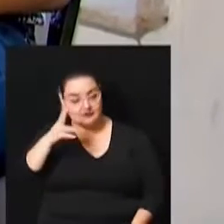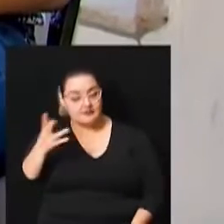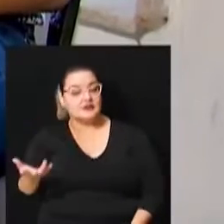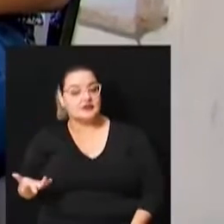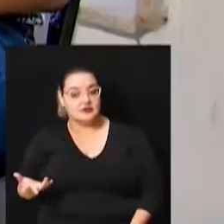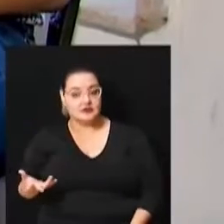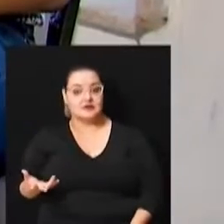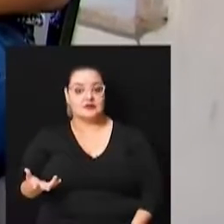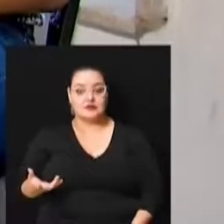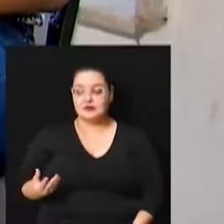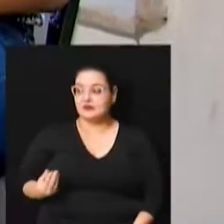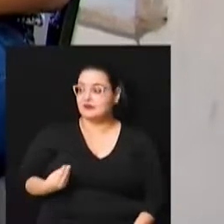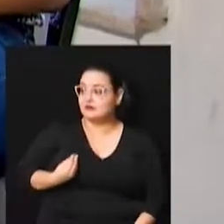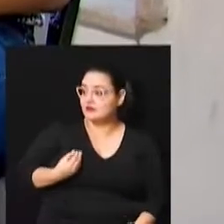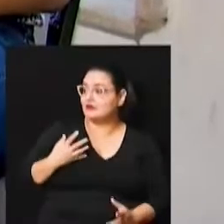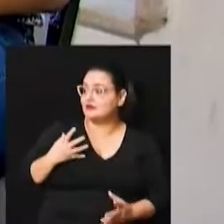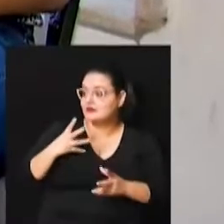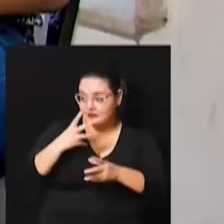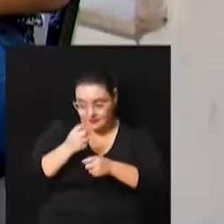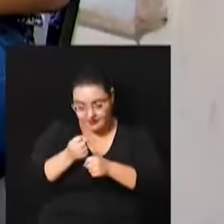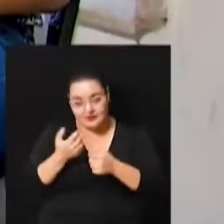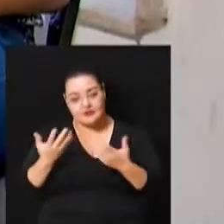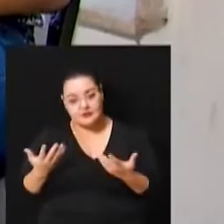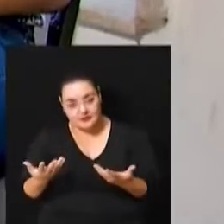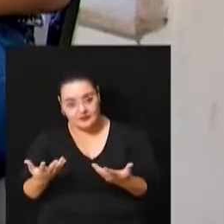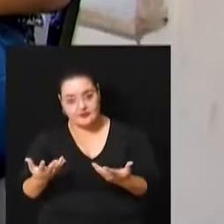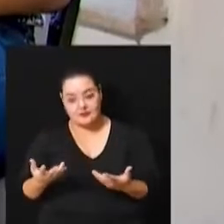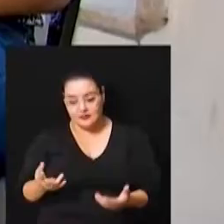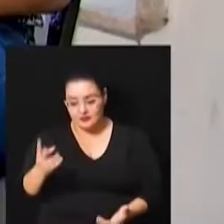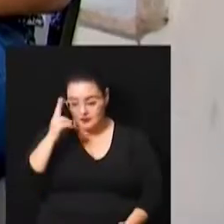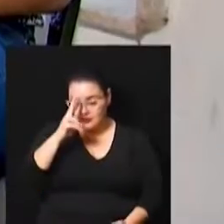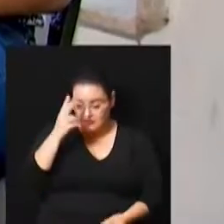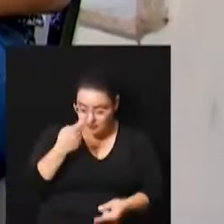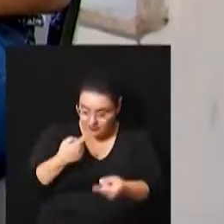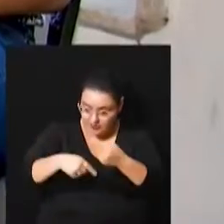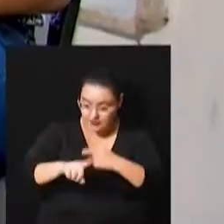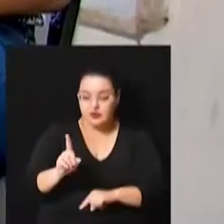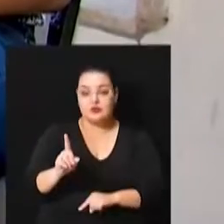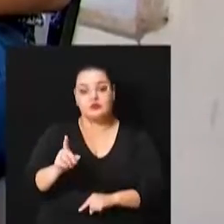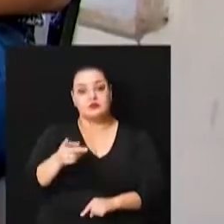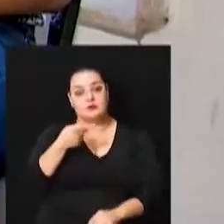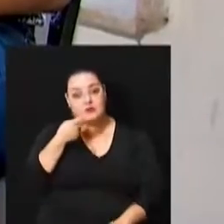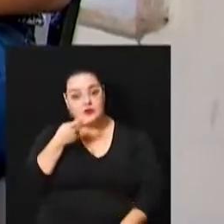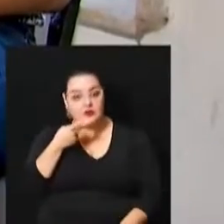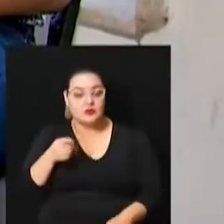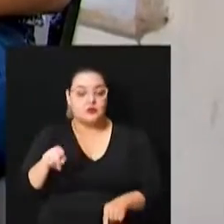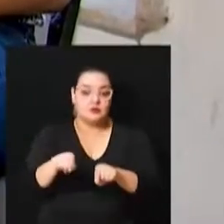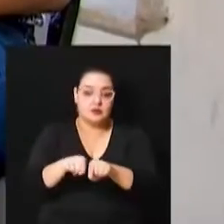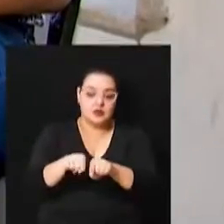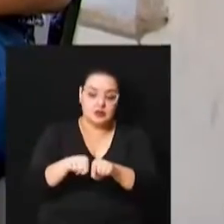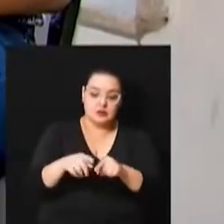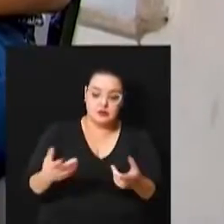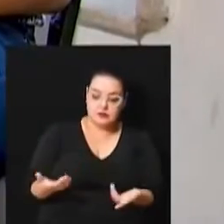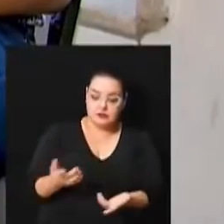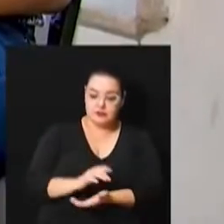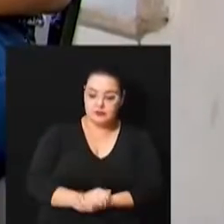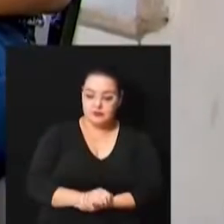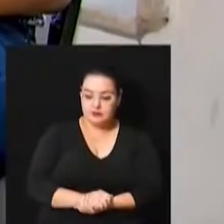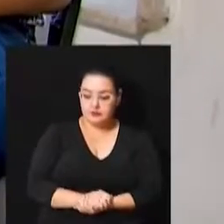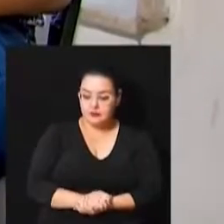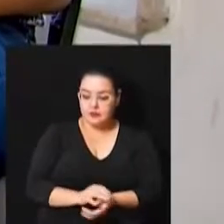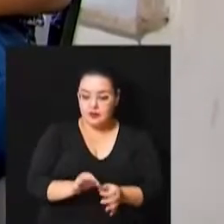história de muita força, não é? Uma história de superação, você contou, inclusive, não é?